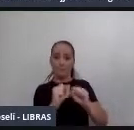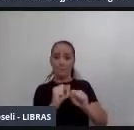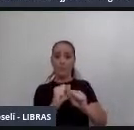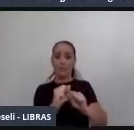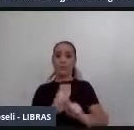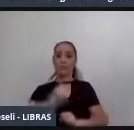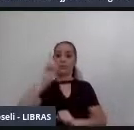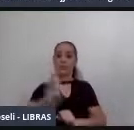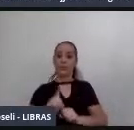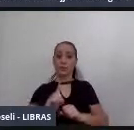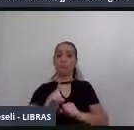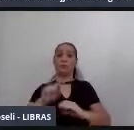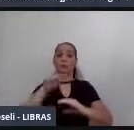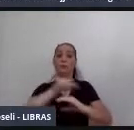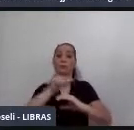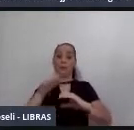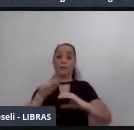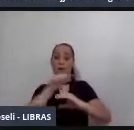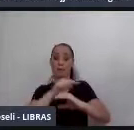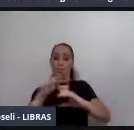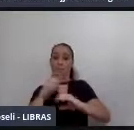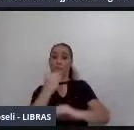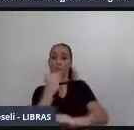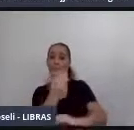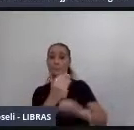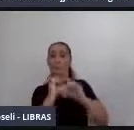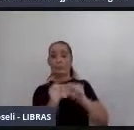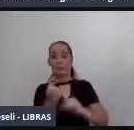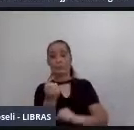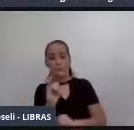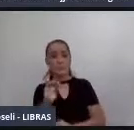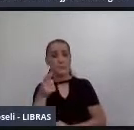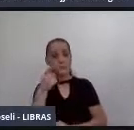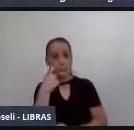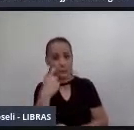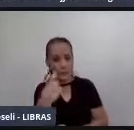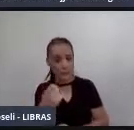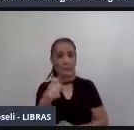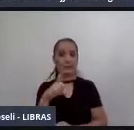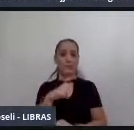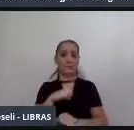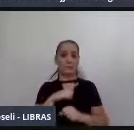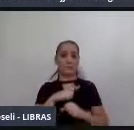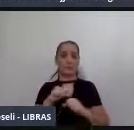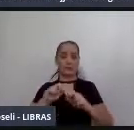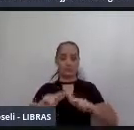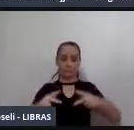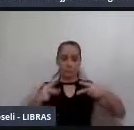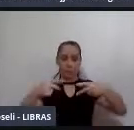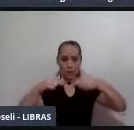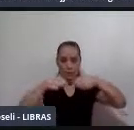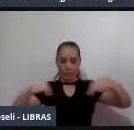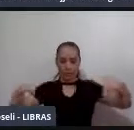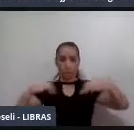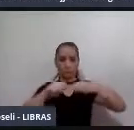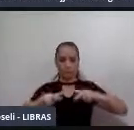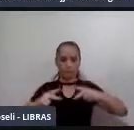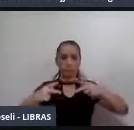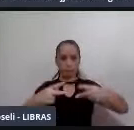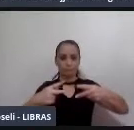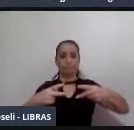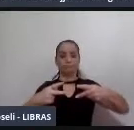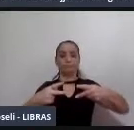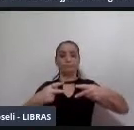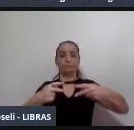diretoria acadêmica. Quem tiver interesse pode ver o link abaixo da BAC, para estar aí abaixo